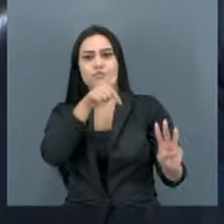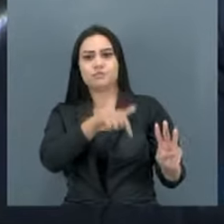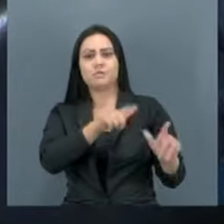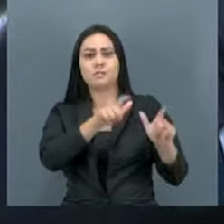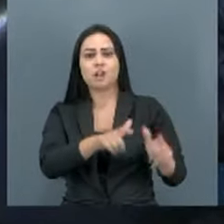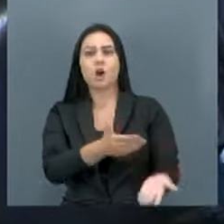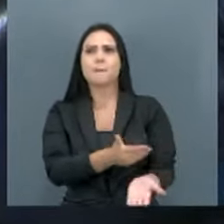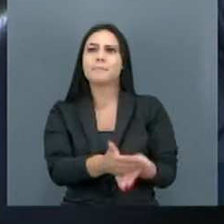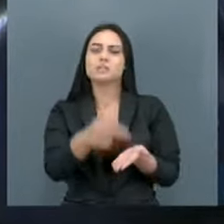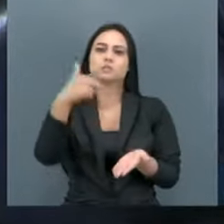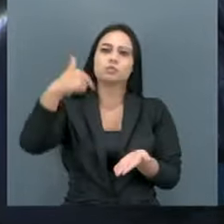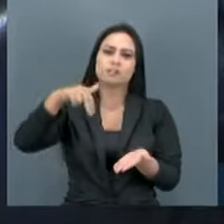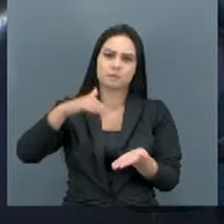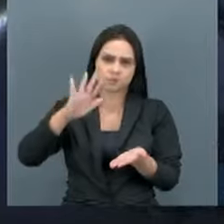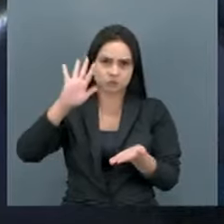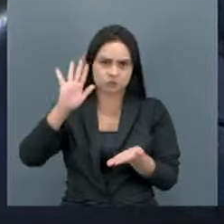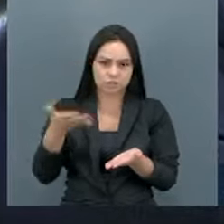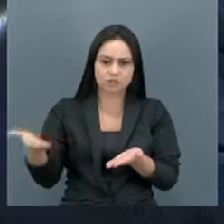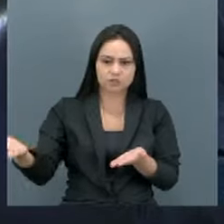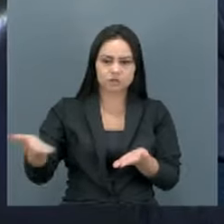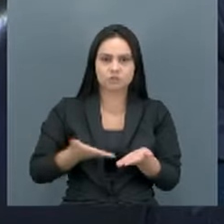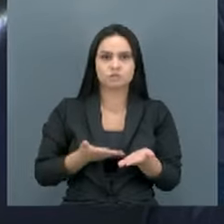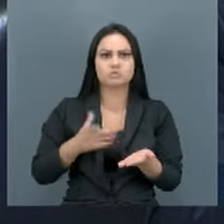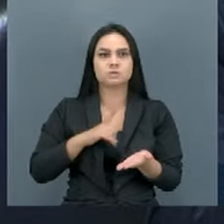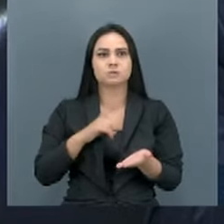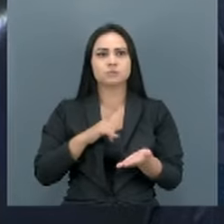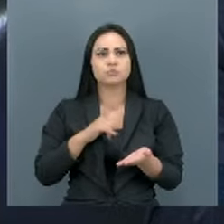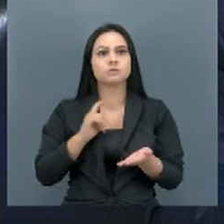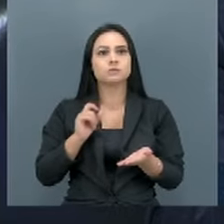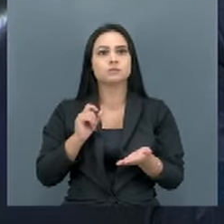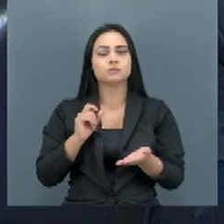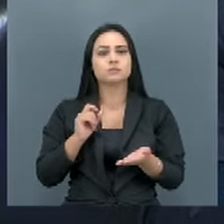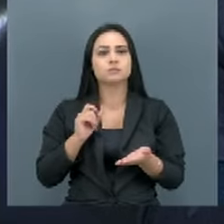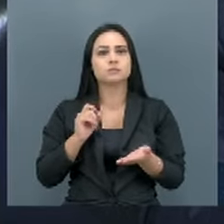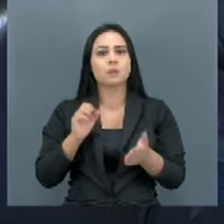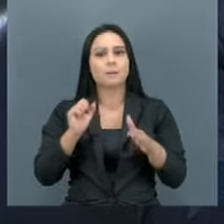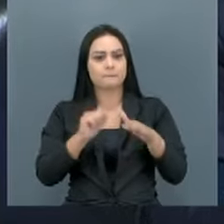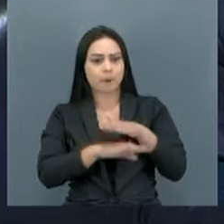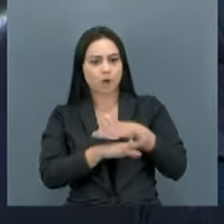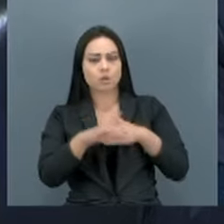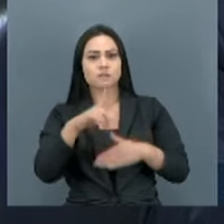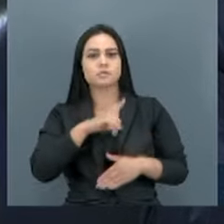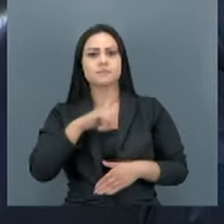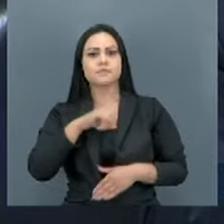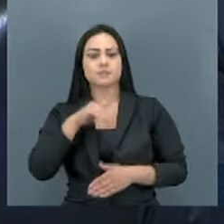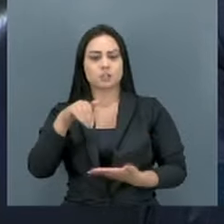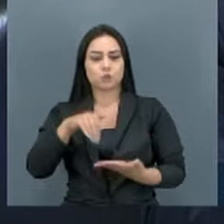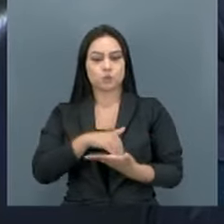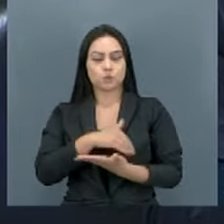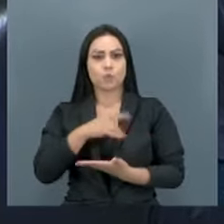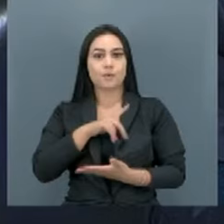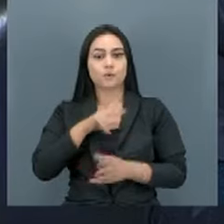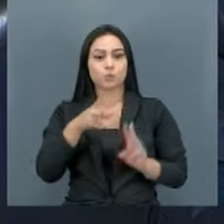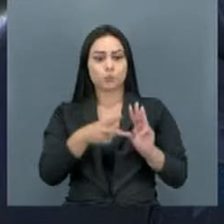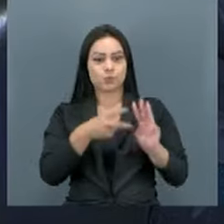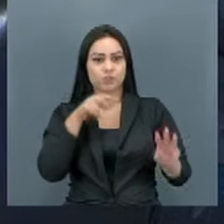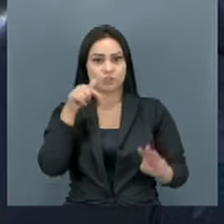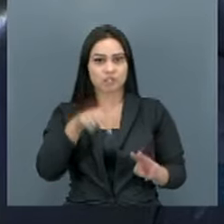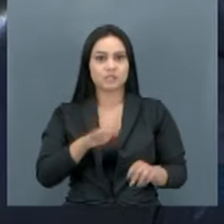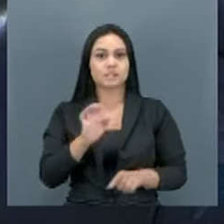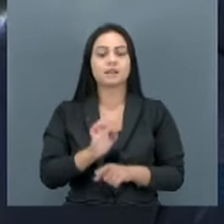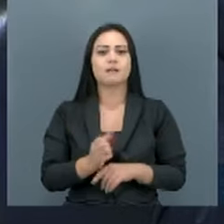de novembro, já adquirido, já nos depósitos da Secretaria do Índio, lá no nosso estado, eu vou começar a